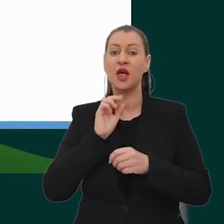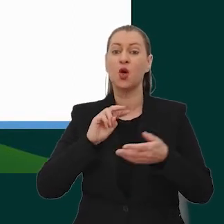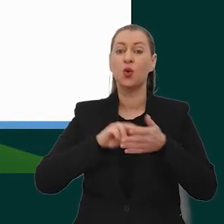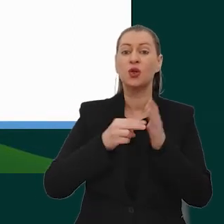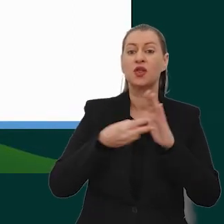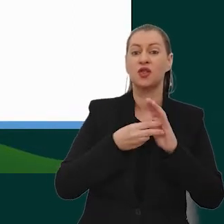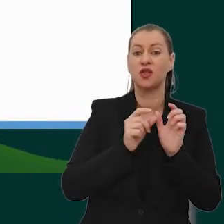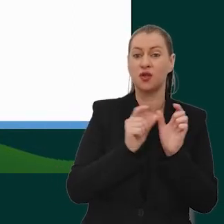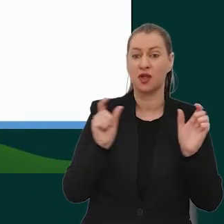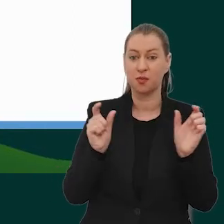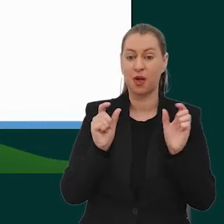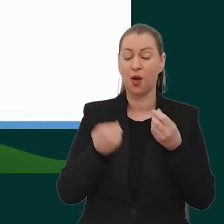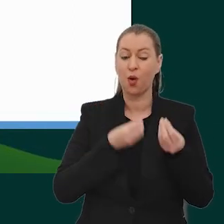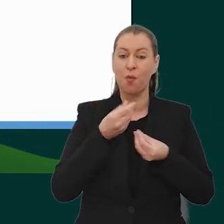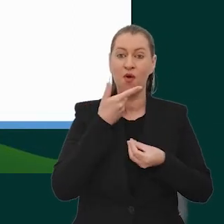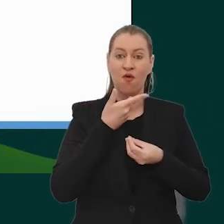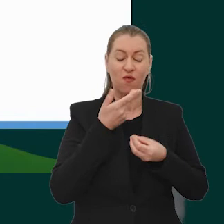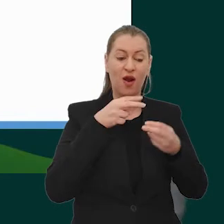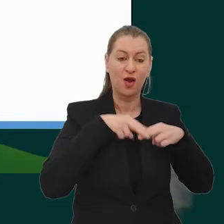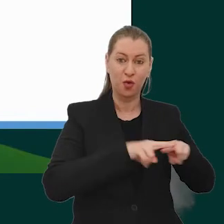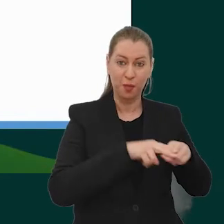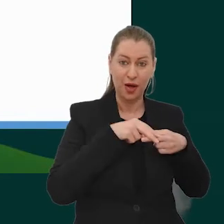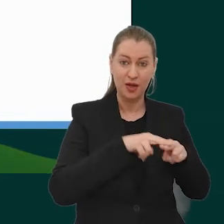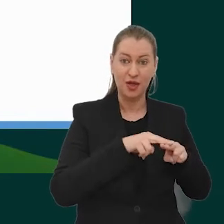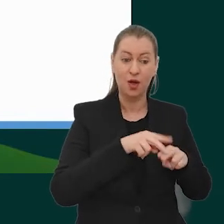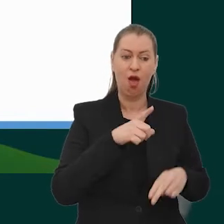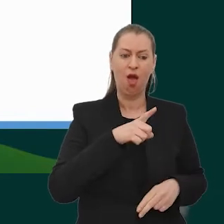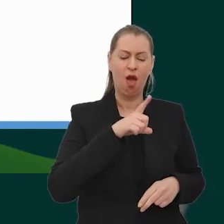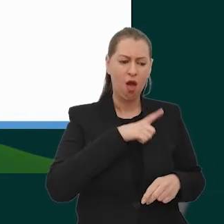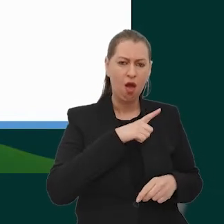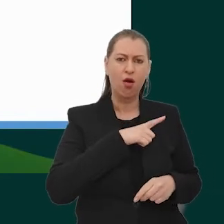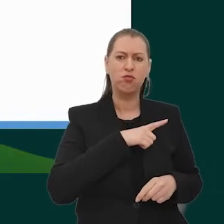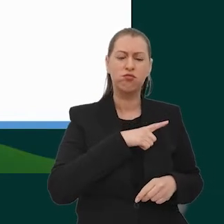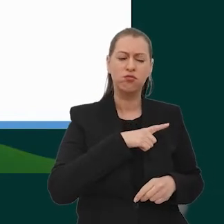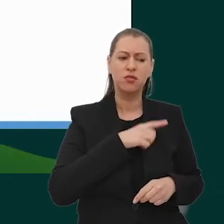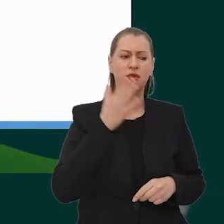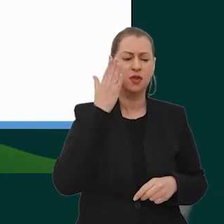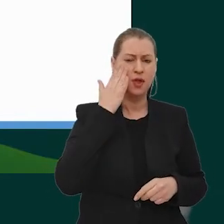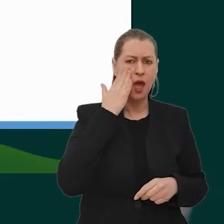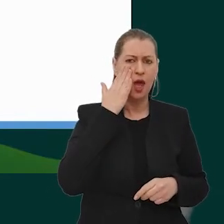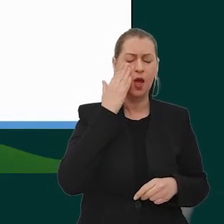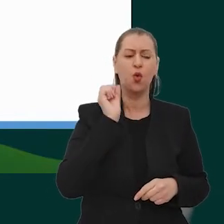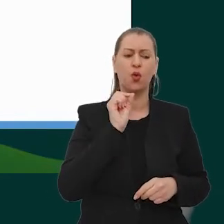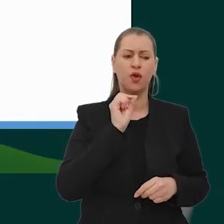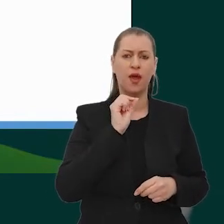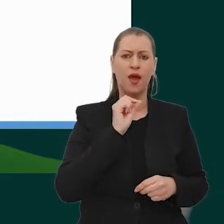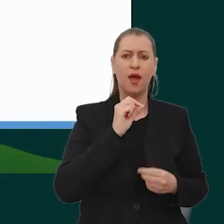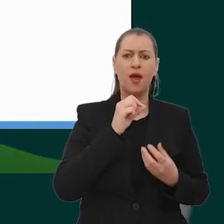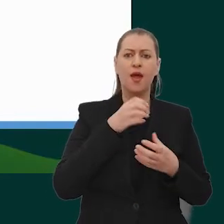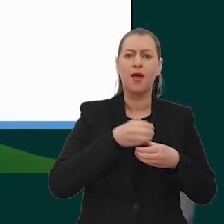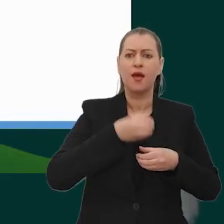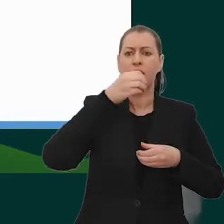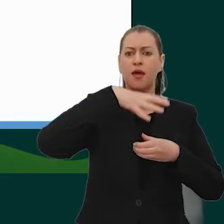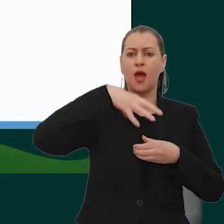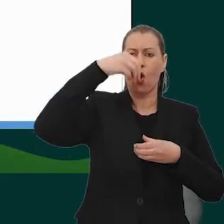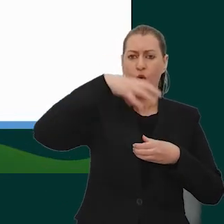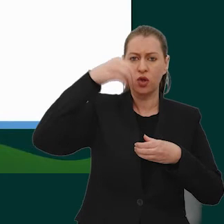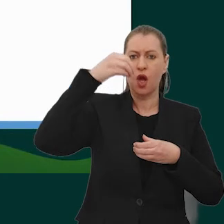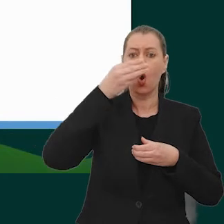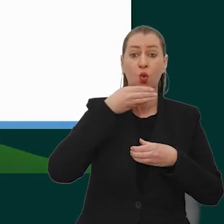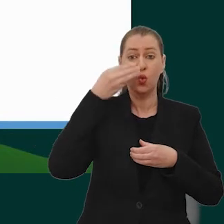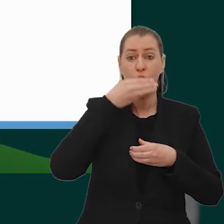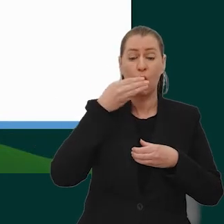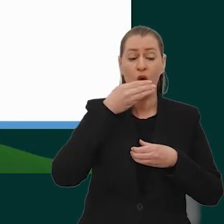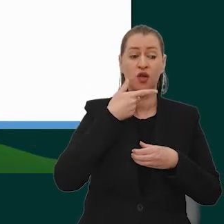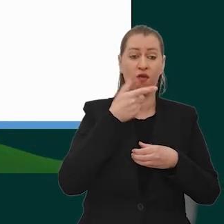é, como eu falei do parquinho, eu estou no parquinho, então se a pessoa me falar de algodão doce, é diferente de a pessoa me falar de algodão